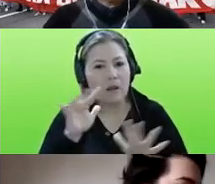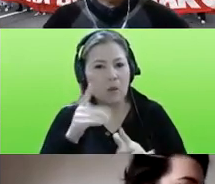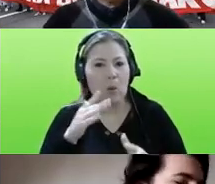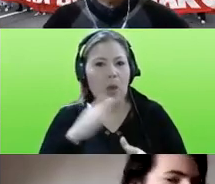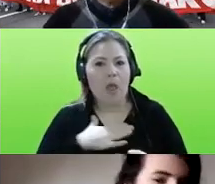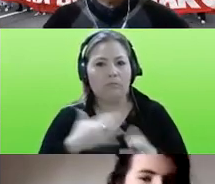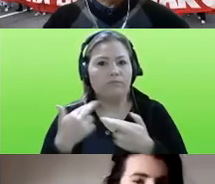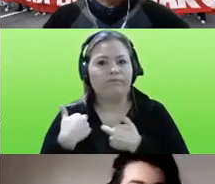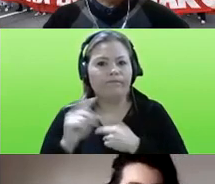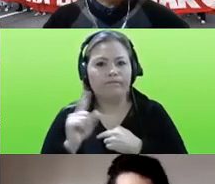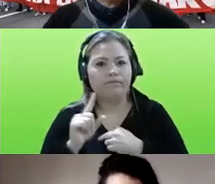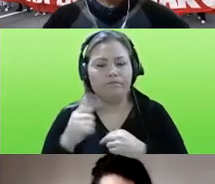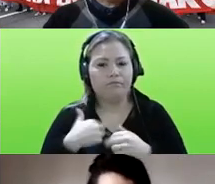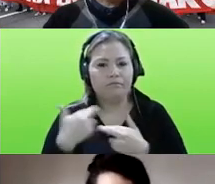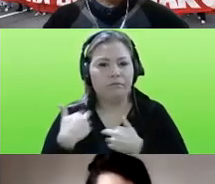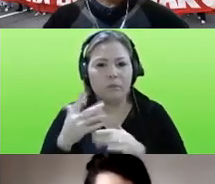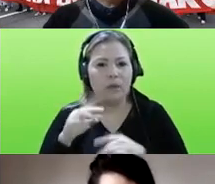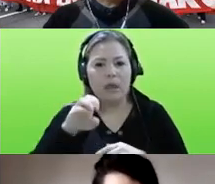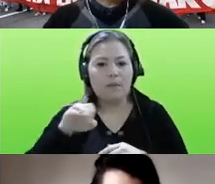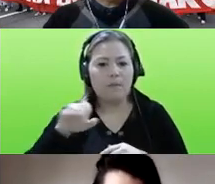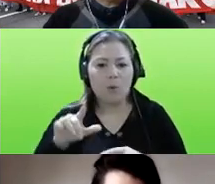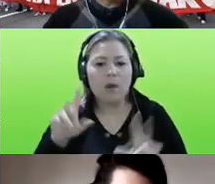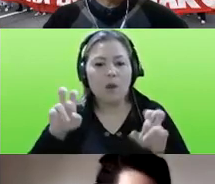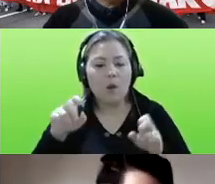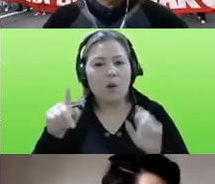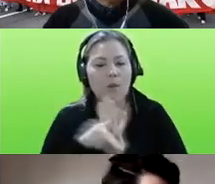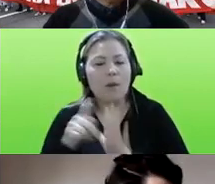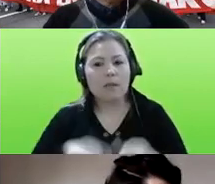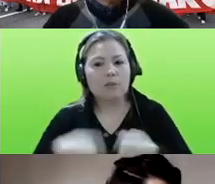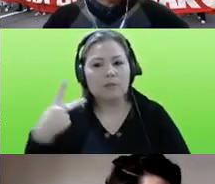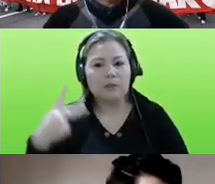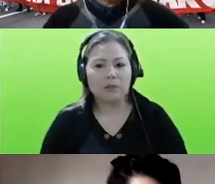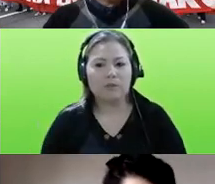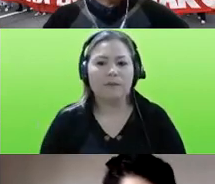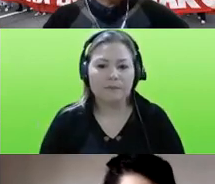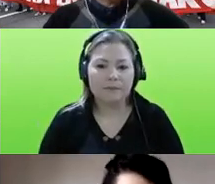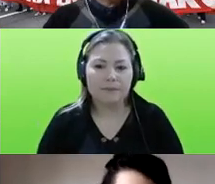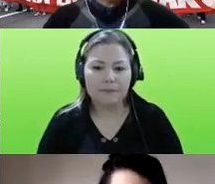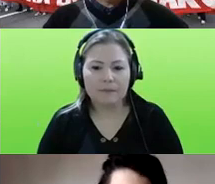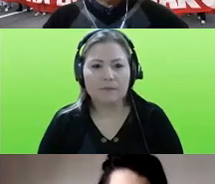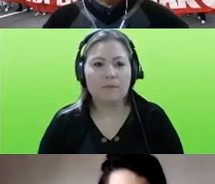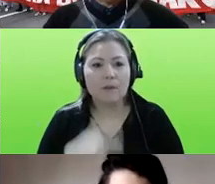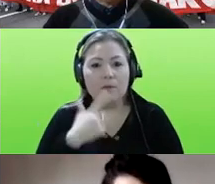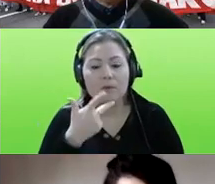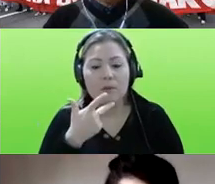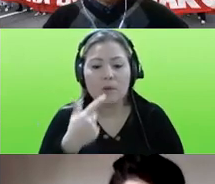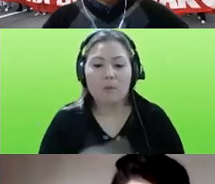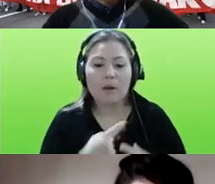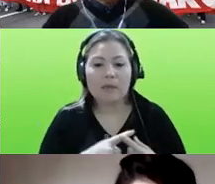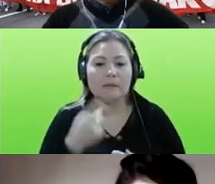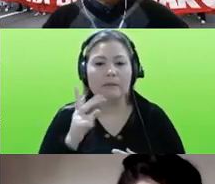não depende de mim e do Emily, isso é uma questão administrativa. Eu estou dizendo isso porque, geralmente,